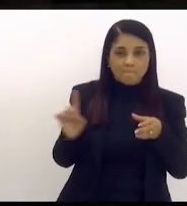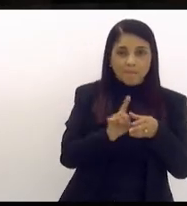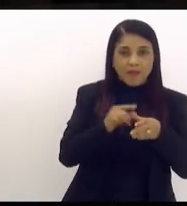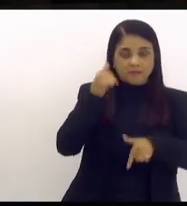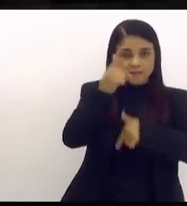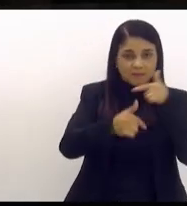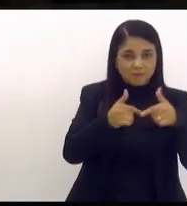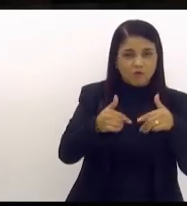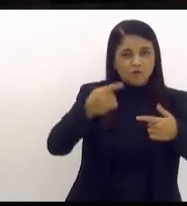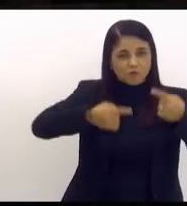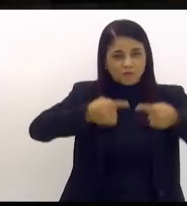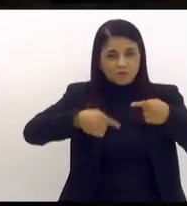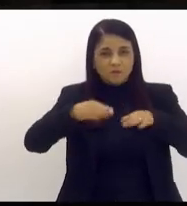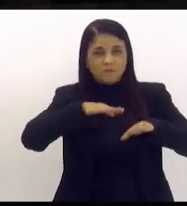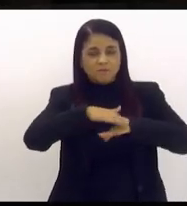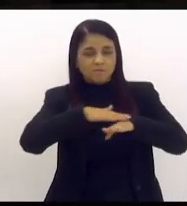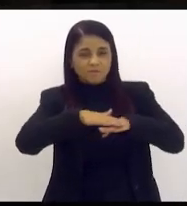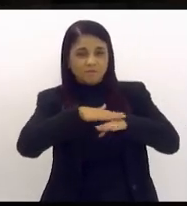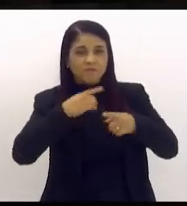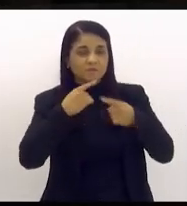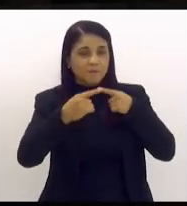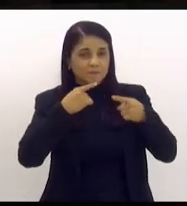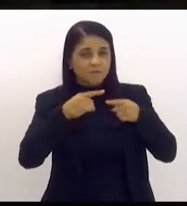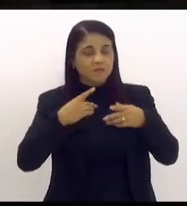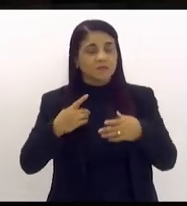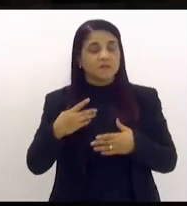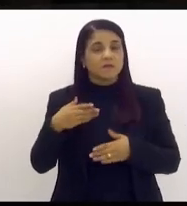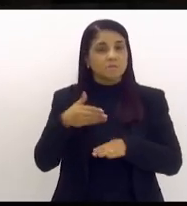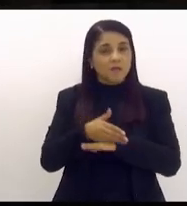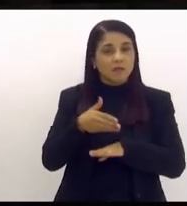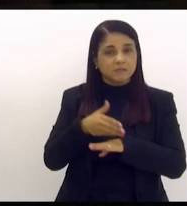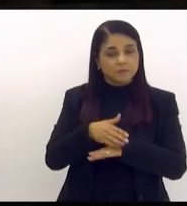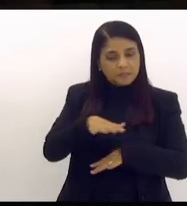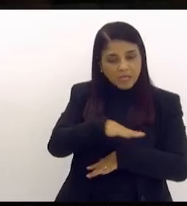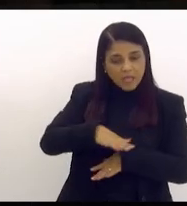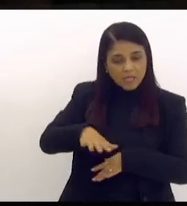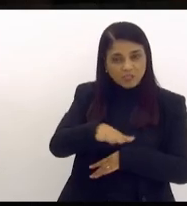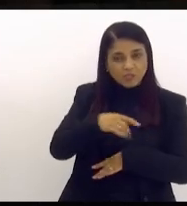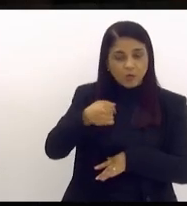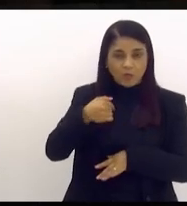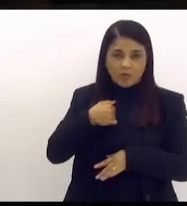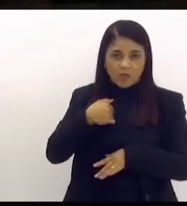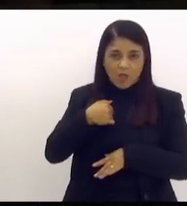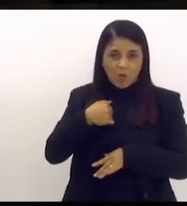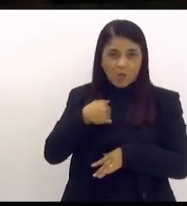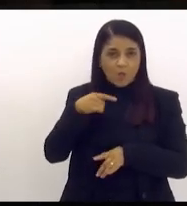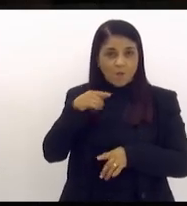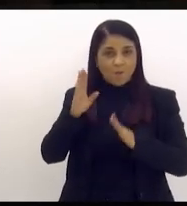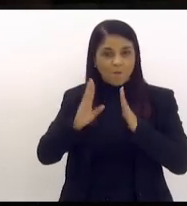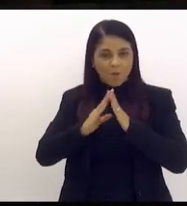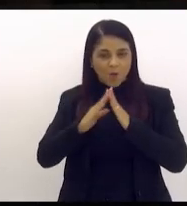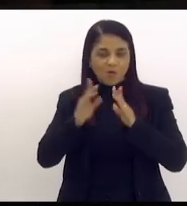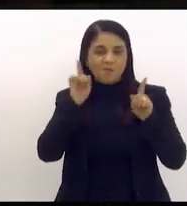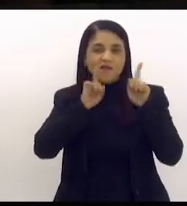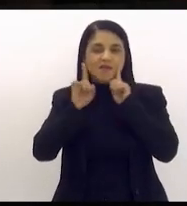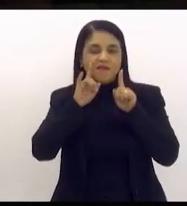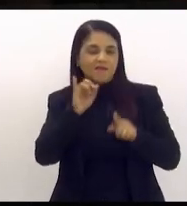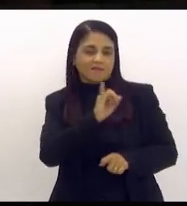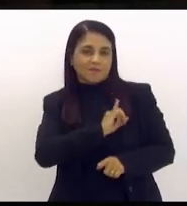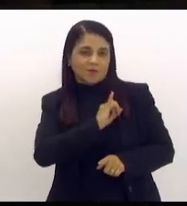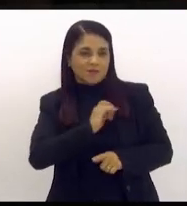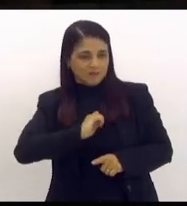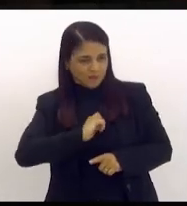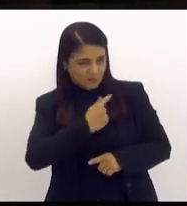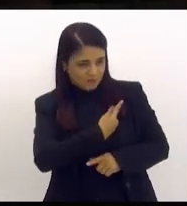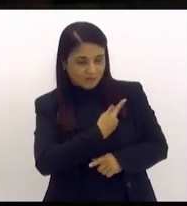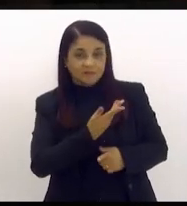conversando discutindo participando principalmente por conta da região de que eu faço parte que é Maricá e Itaboraí São Gonçalo